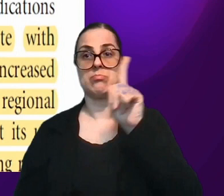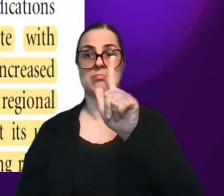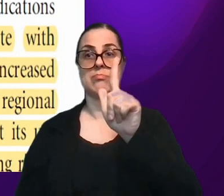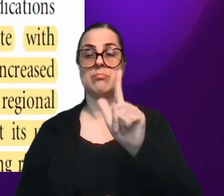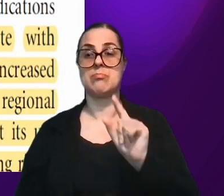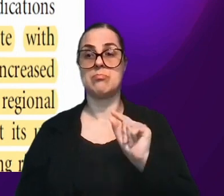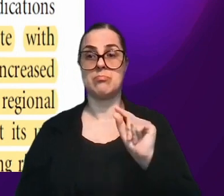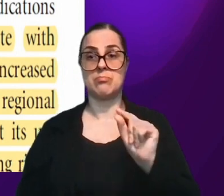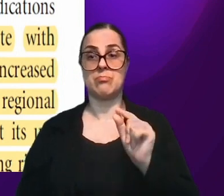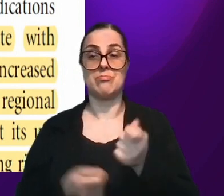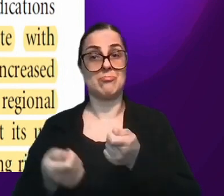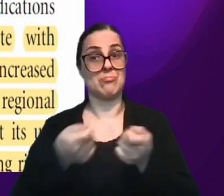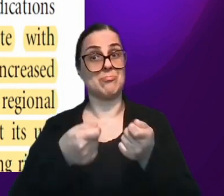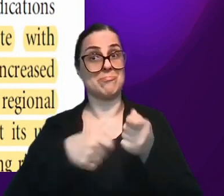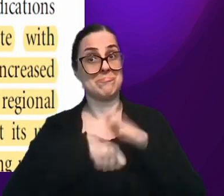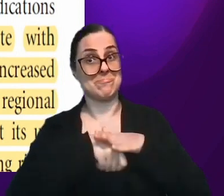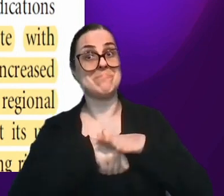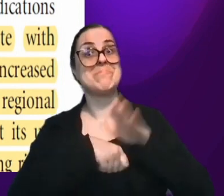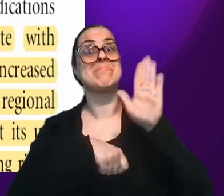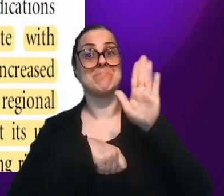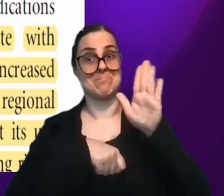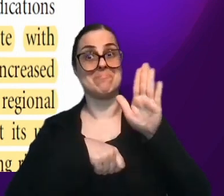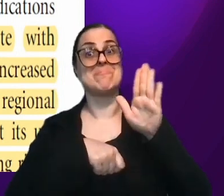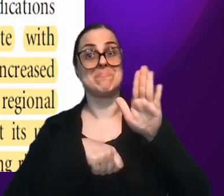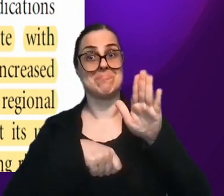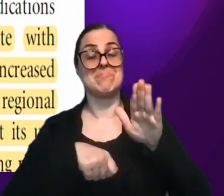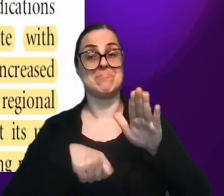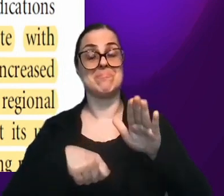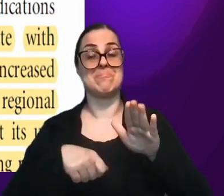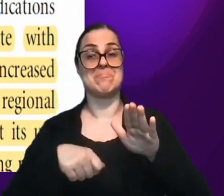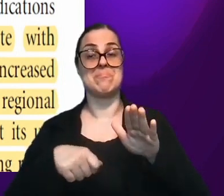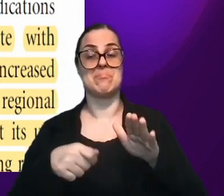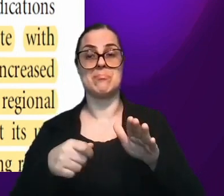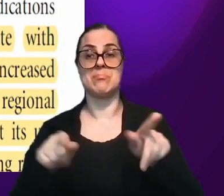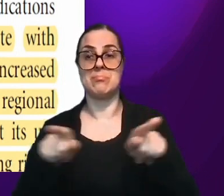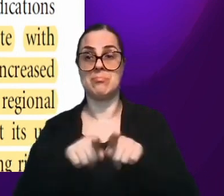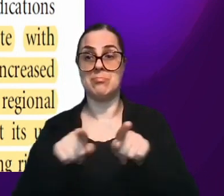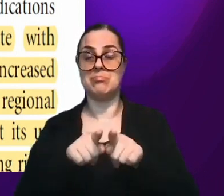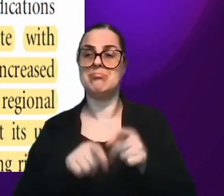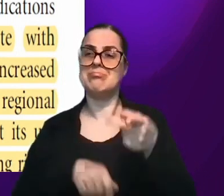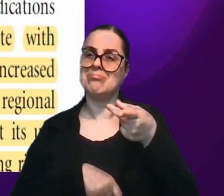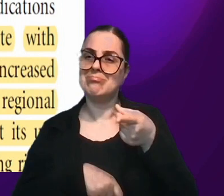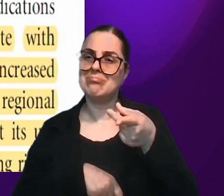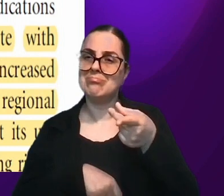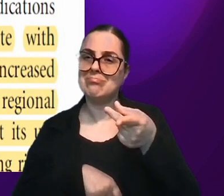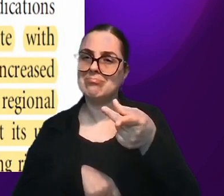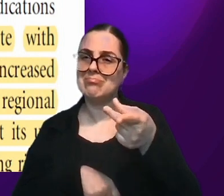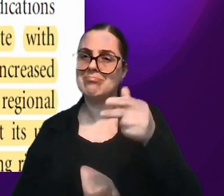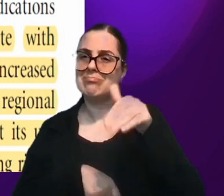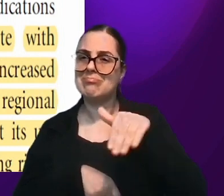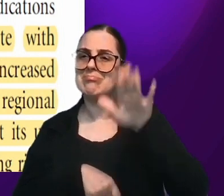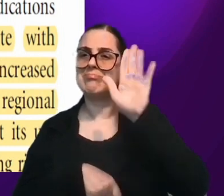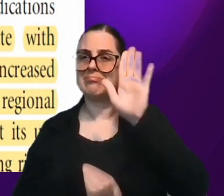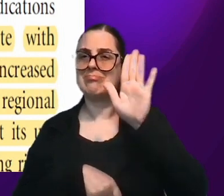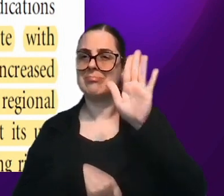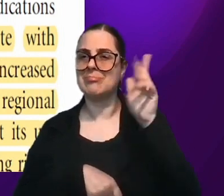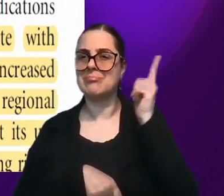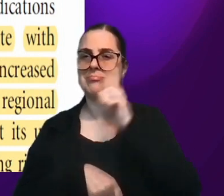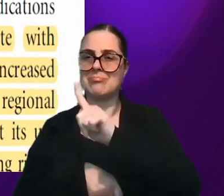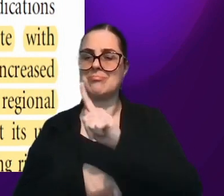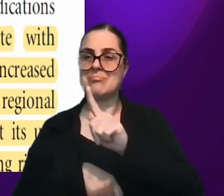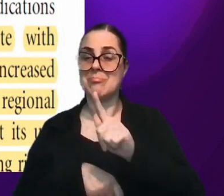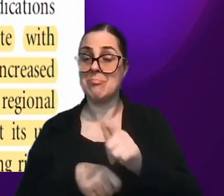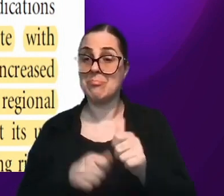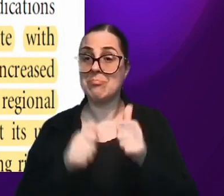um controle maior, você consegue durar mais tempo os sistemas, você consegue